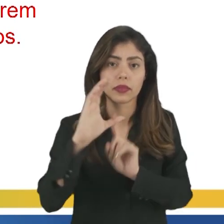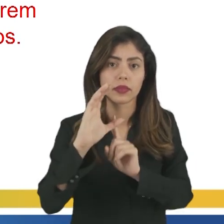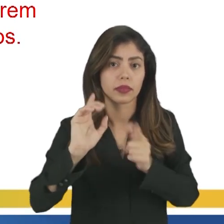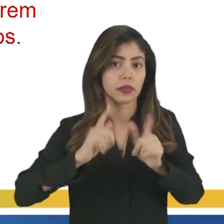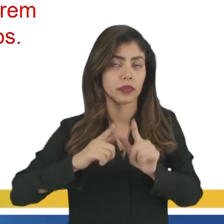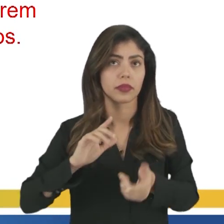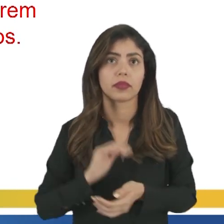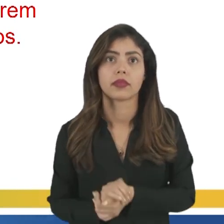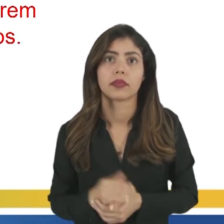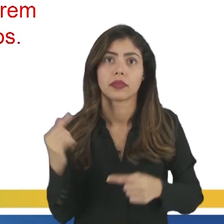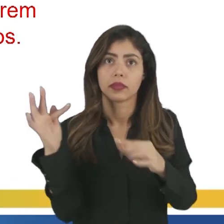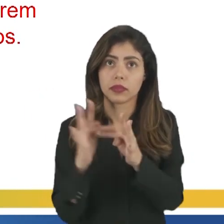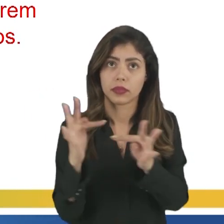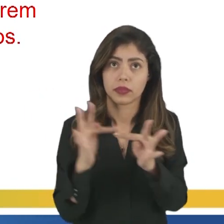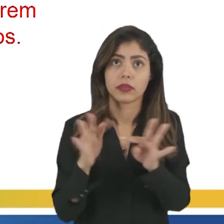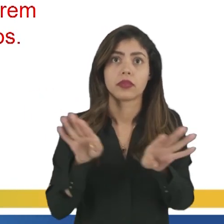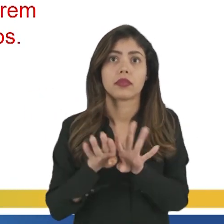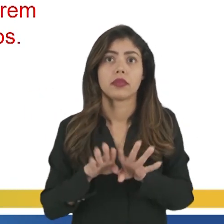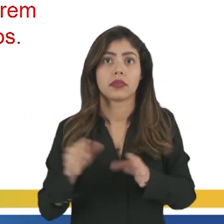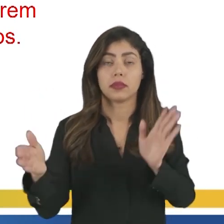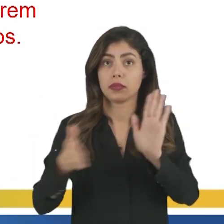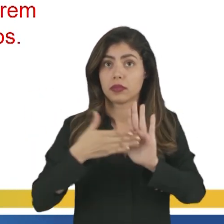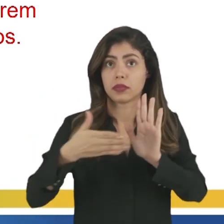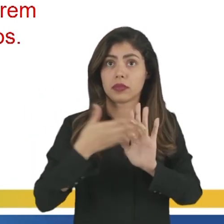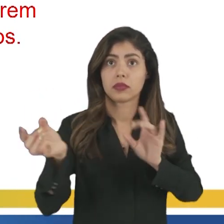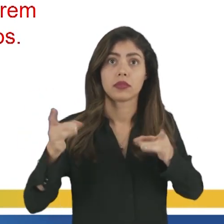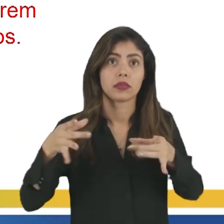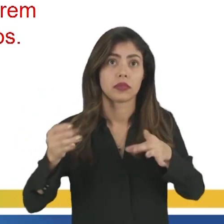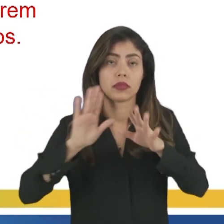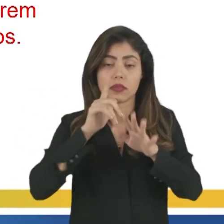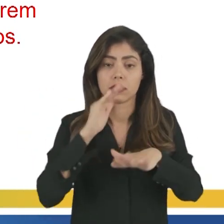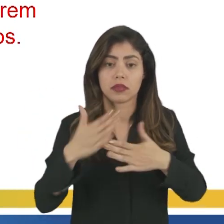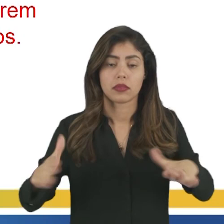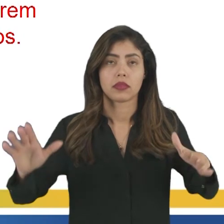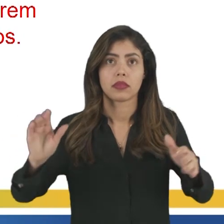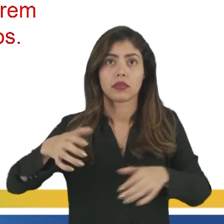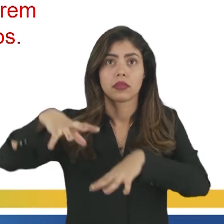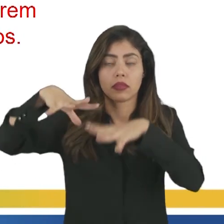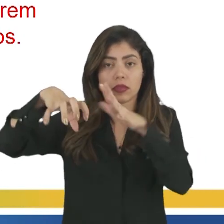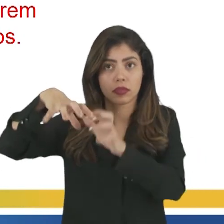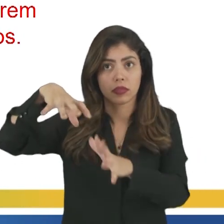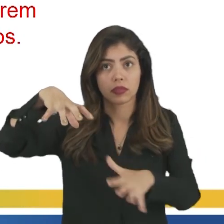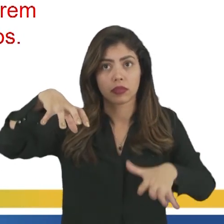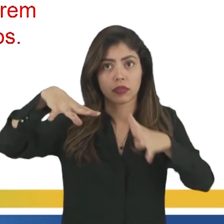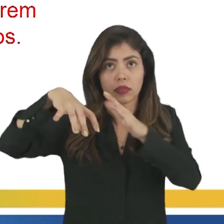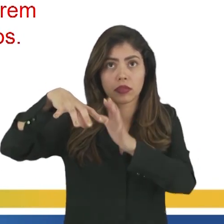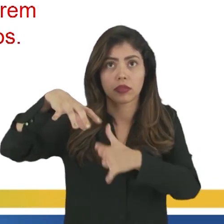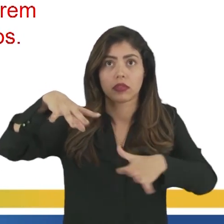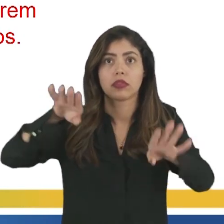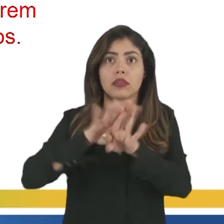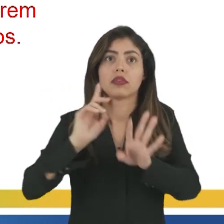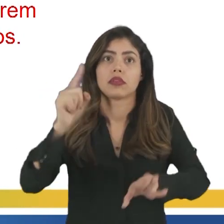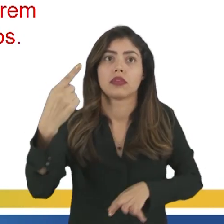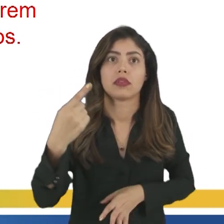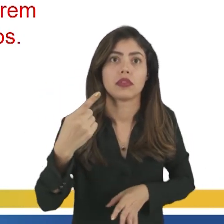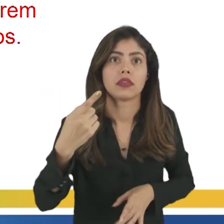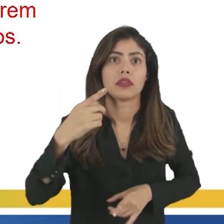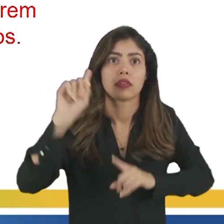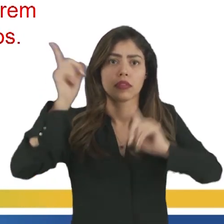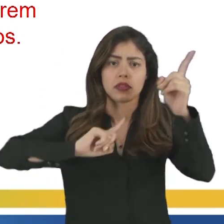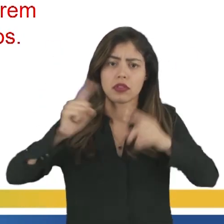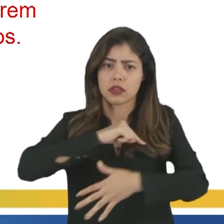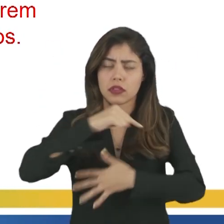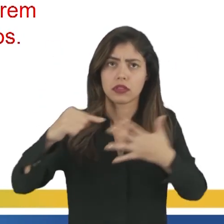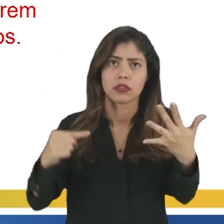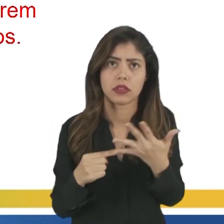letra C, tá? Os fenícios se destacaram pelo comércio marítimo, principalmente no mar Mediterrâneo, além de adorarem diversos